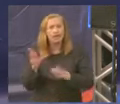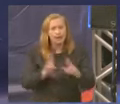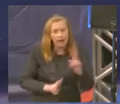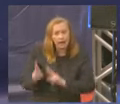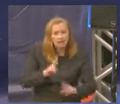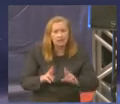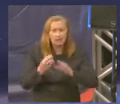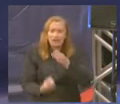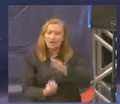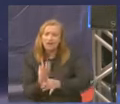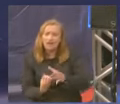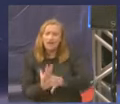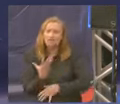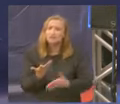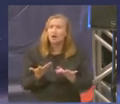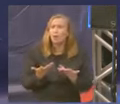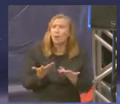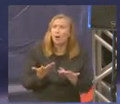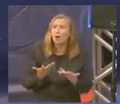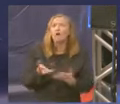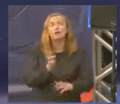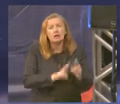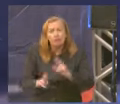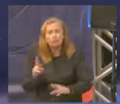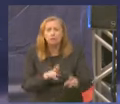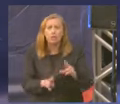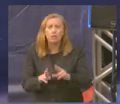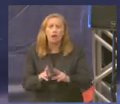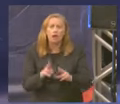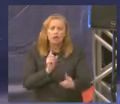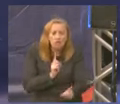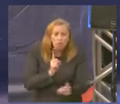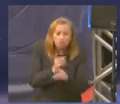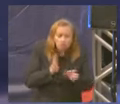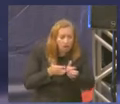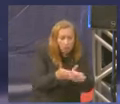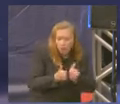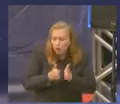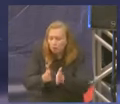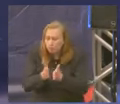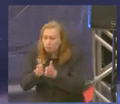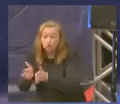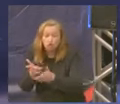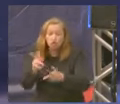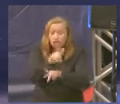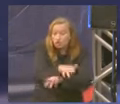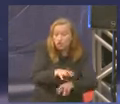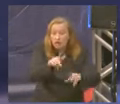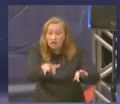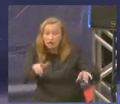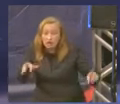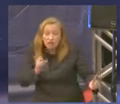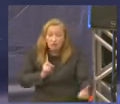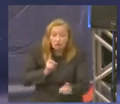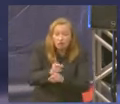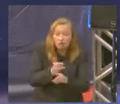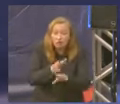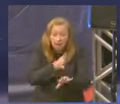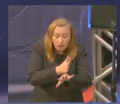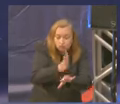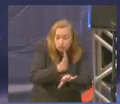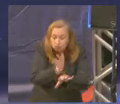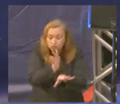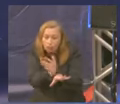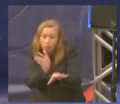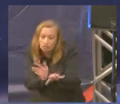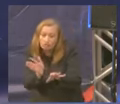à criatividade, em relação a encontrar caminhos diferentes, para encontrar saídas diferentes,